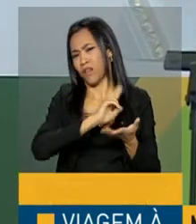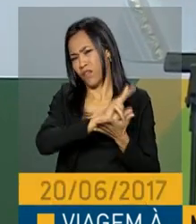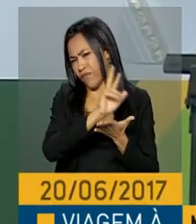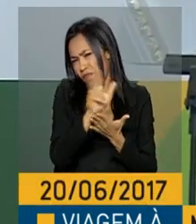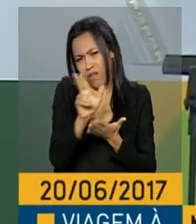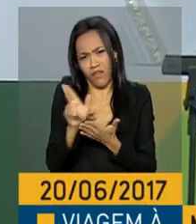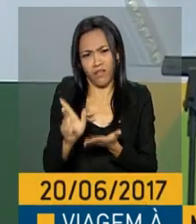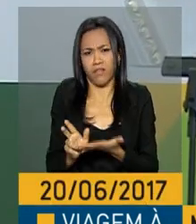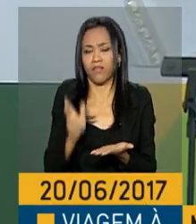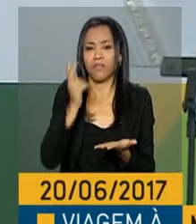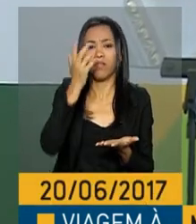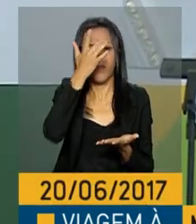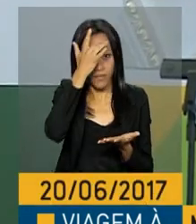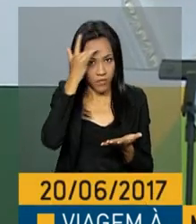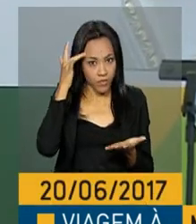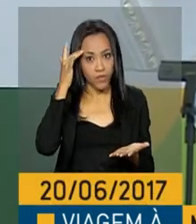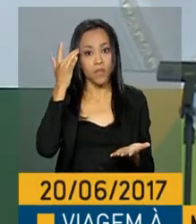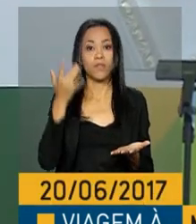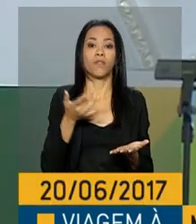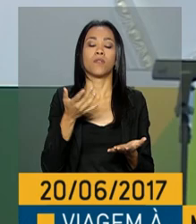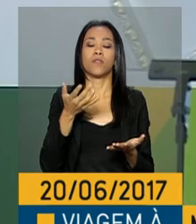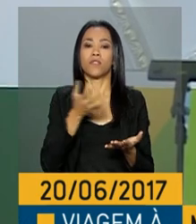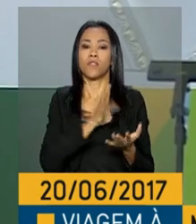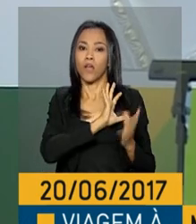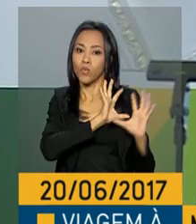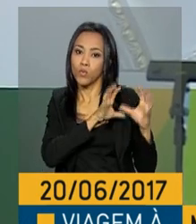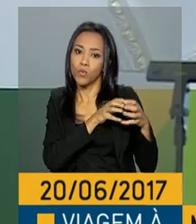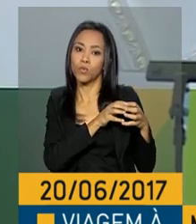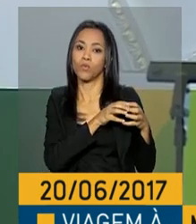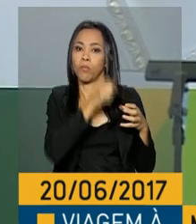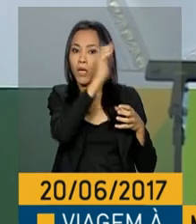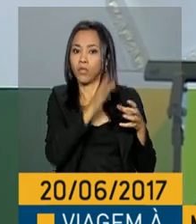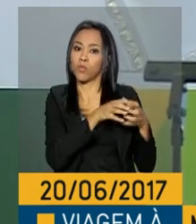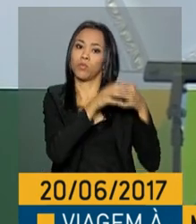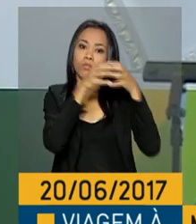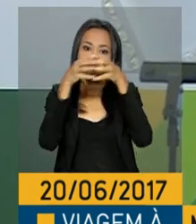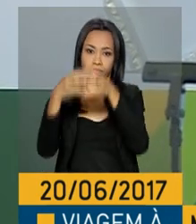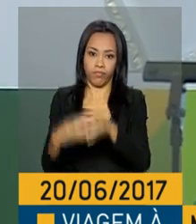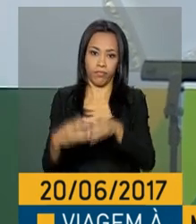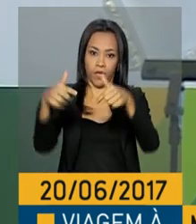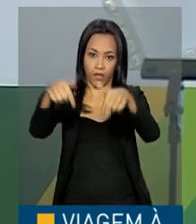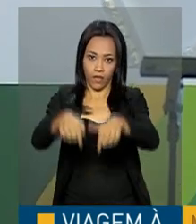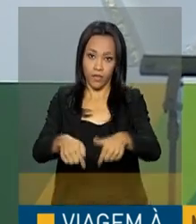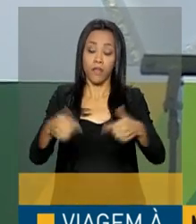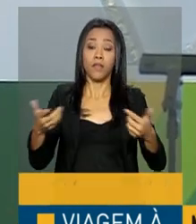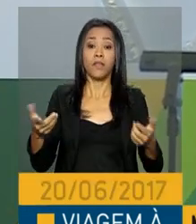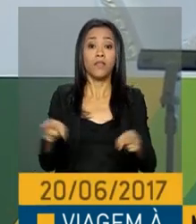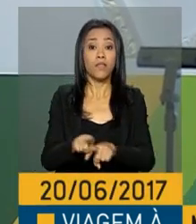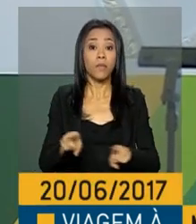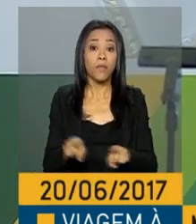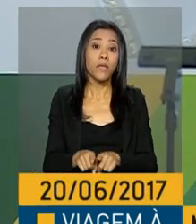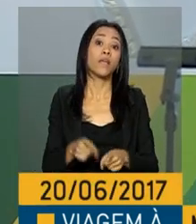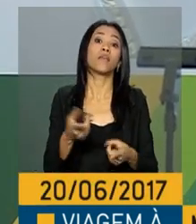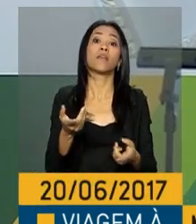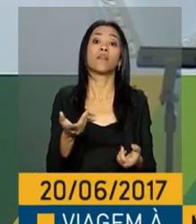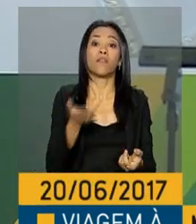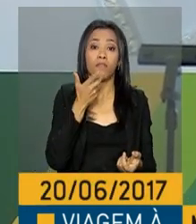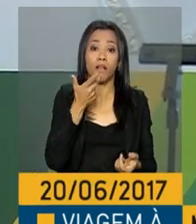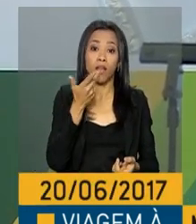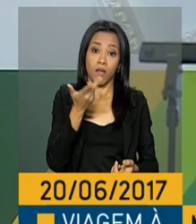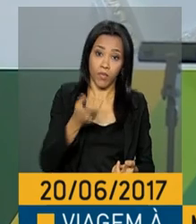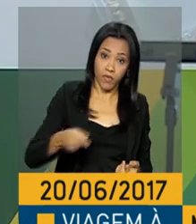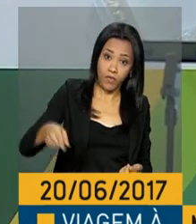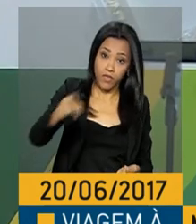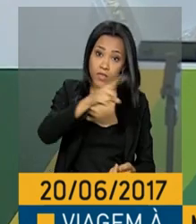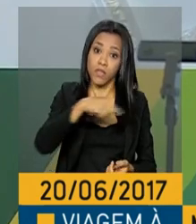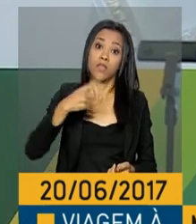que aqui se acham, né, acompanhando a nossa comitiva, e inauguralmente dizer que realmente nós não